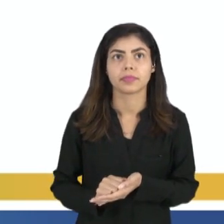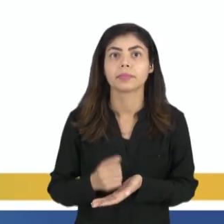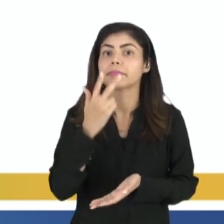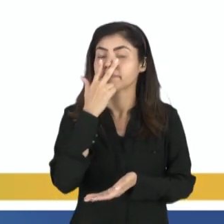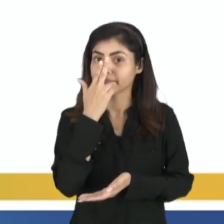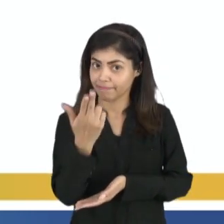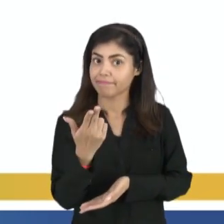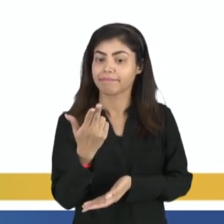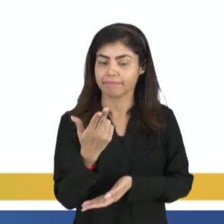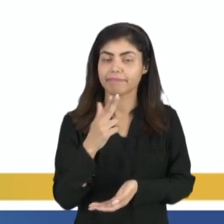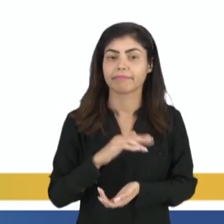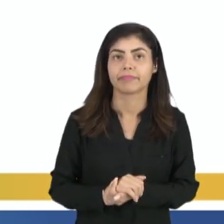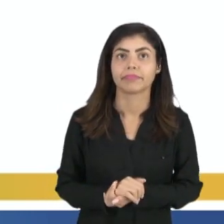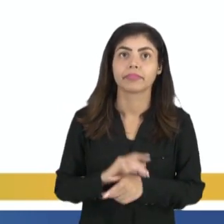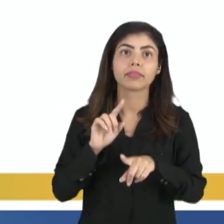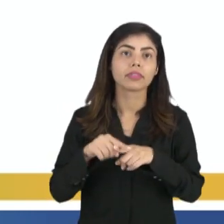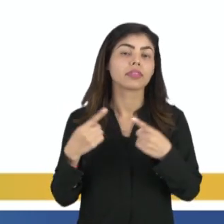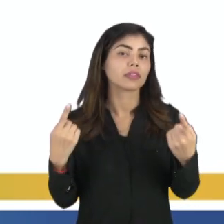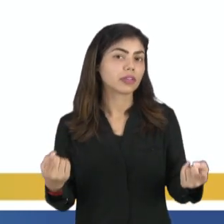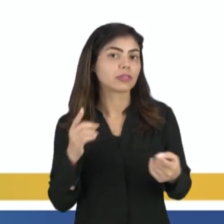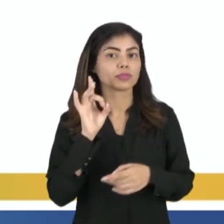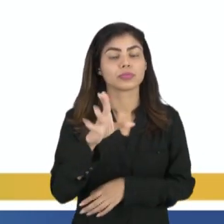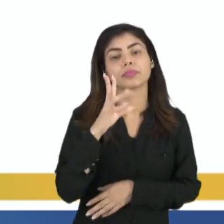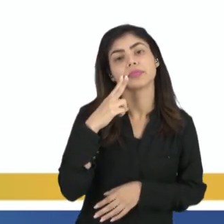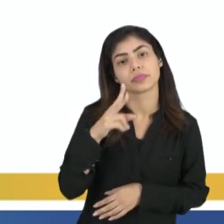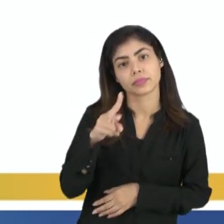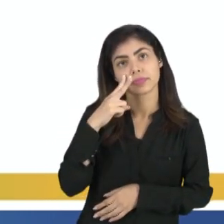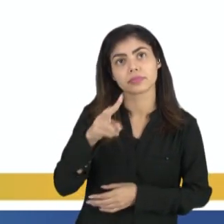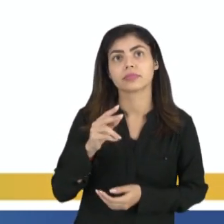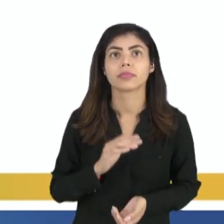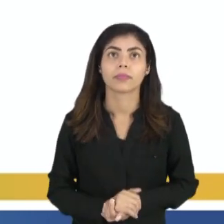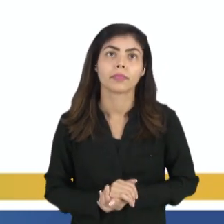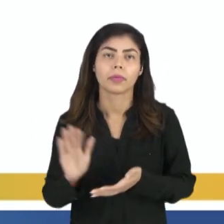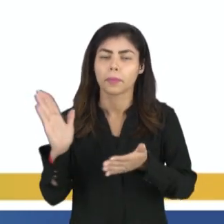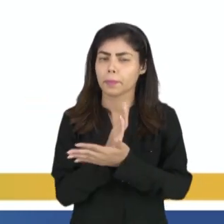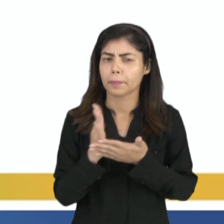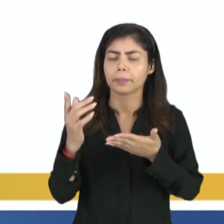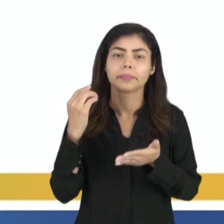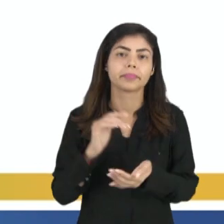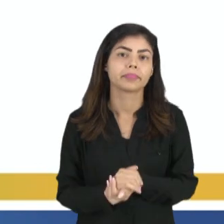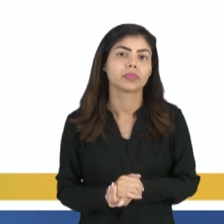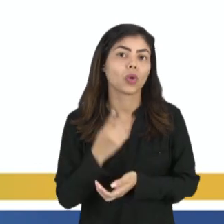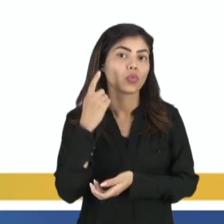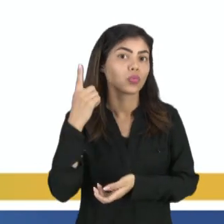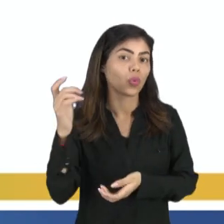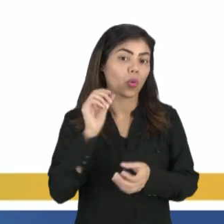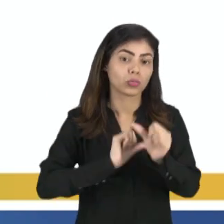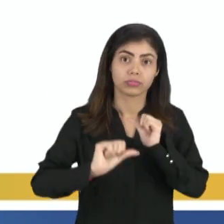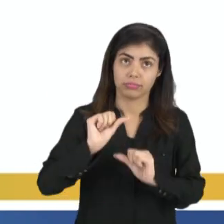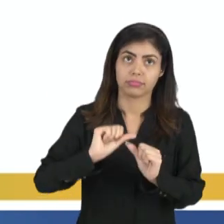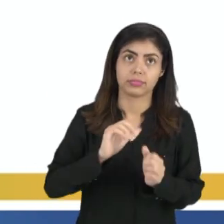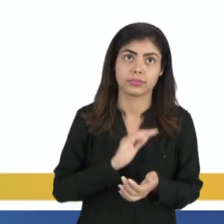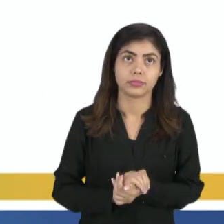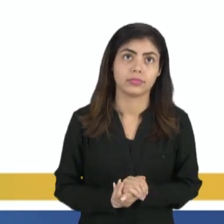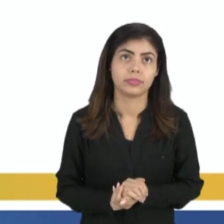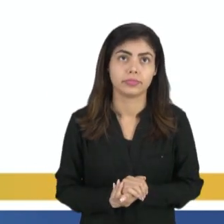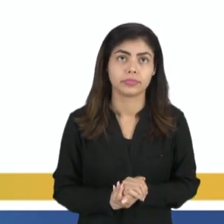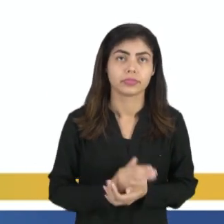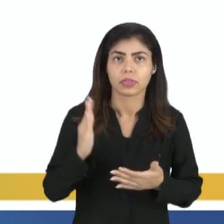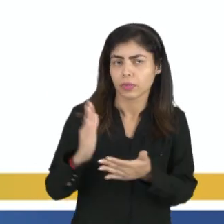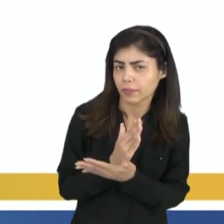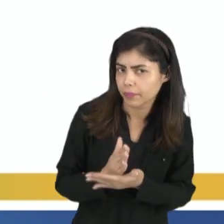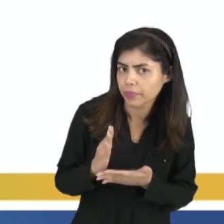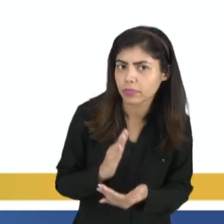forma bem parecida né então vejam que aqui em algumas delas a tonicidade muda em